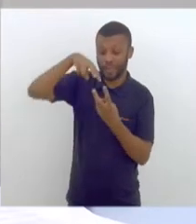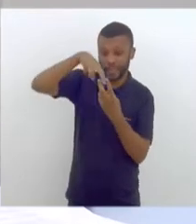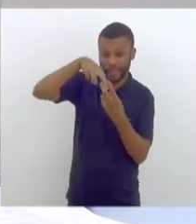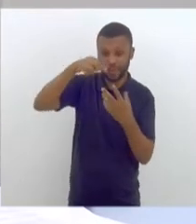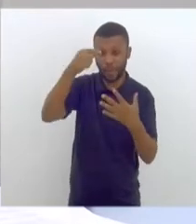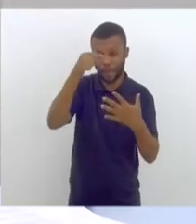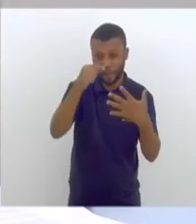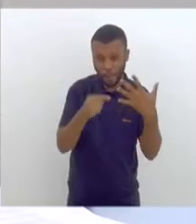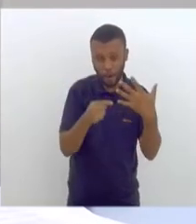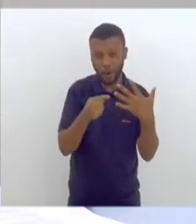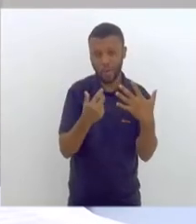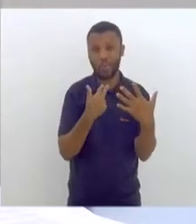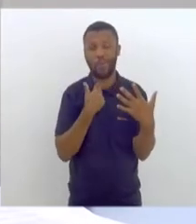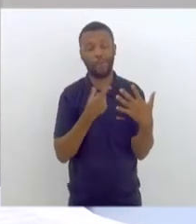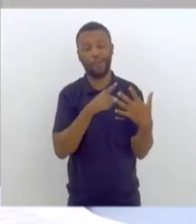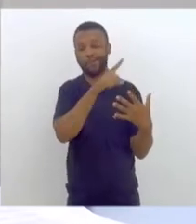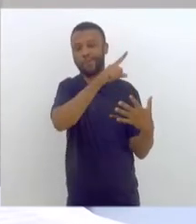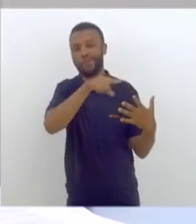14